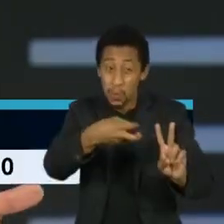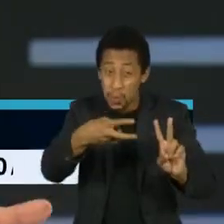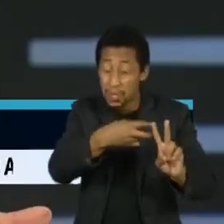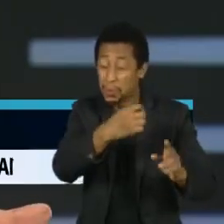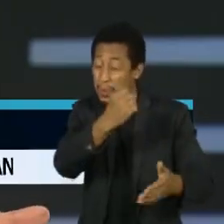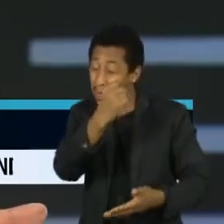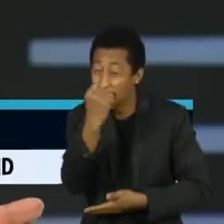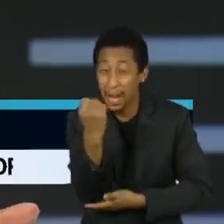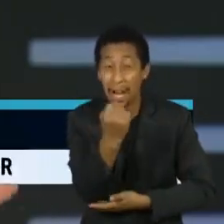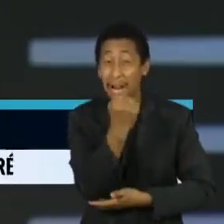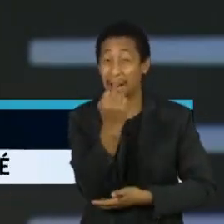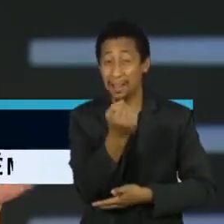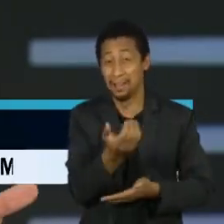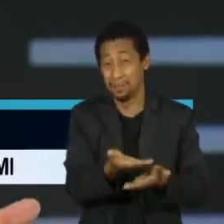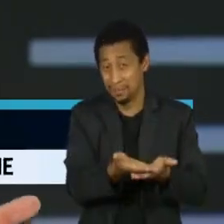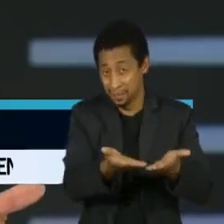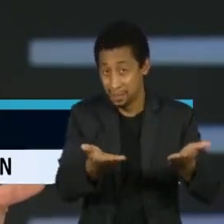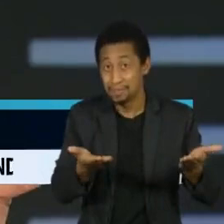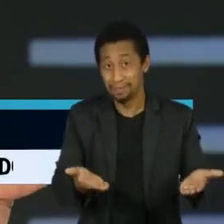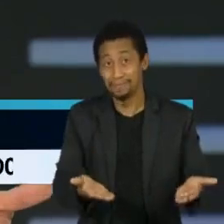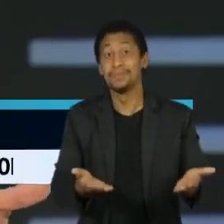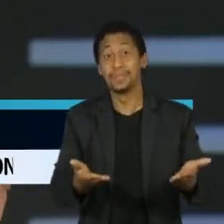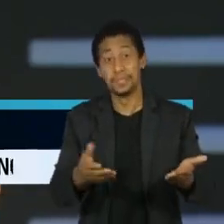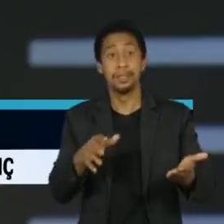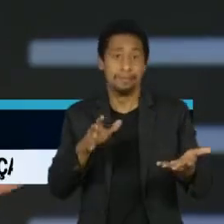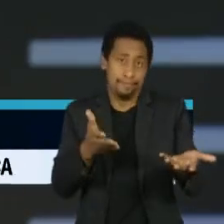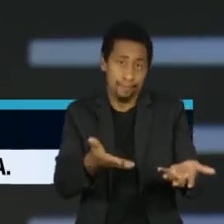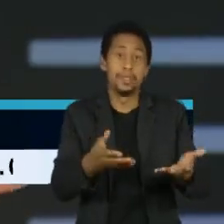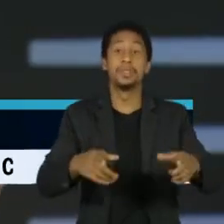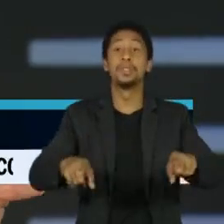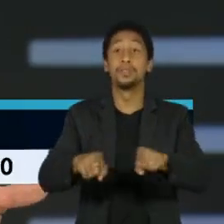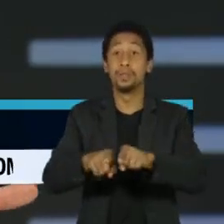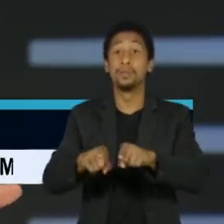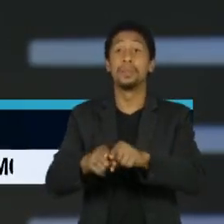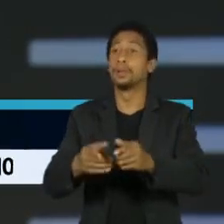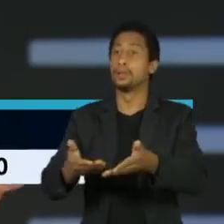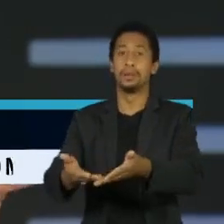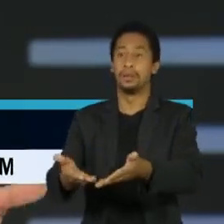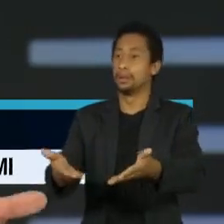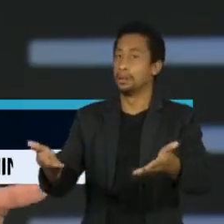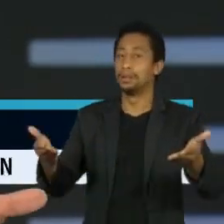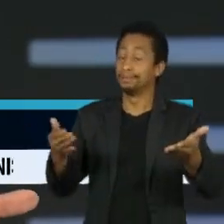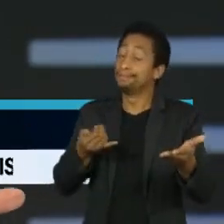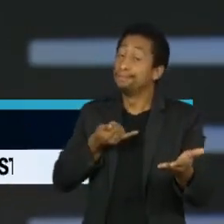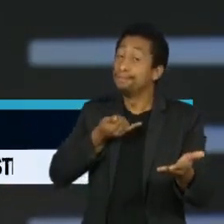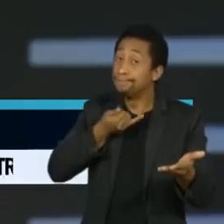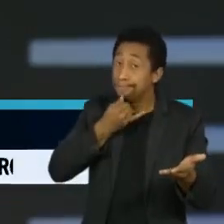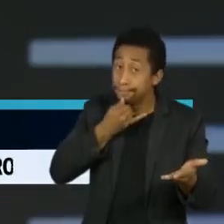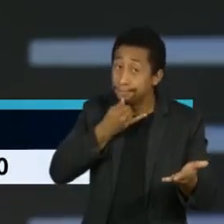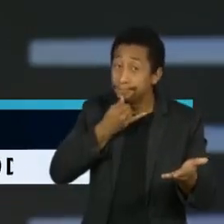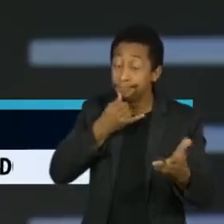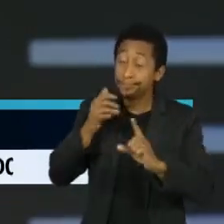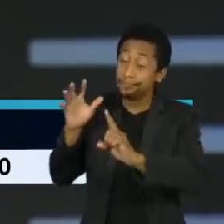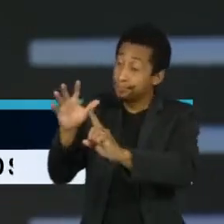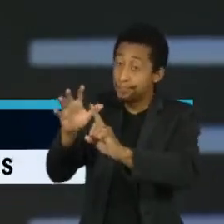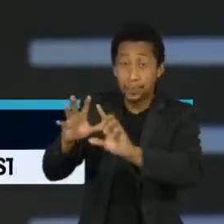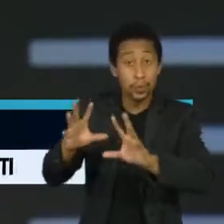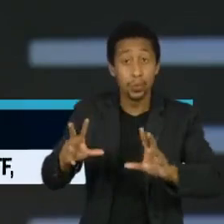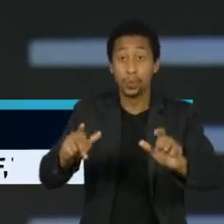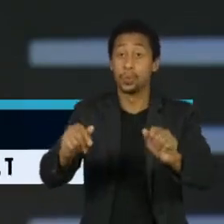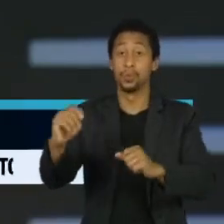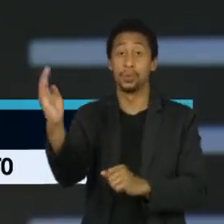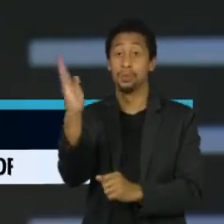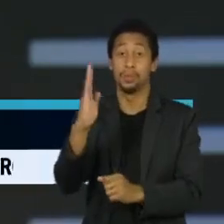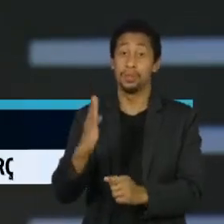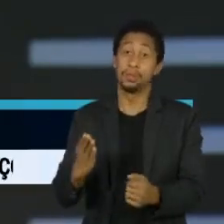gravíssimo, a situação dos indígenas já é gravíssima por si só, mas é incrível e, lamentavelmente, isso vai acabar atingindo todos os brasileiros, porque,